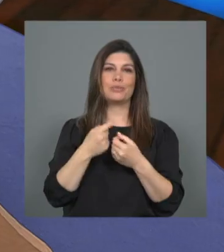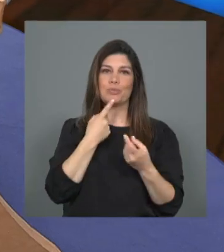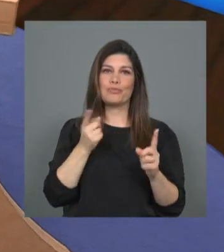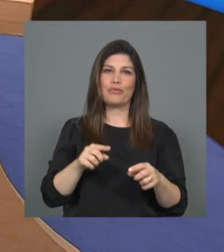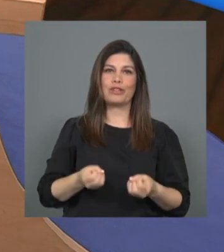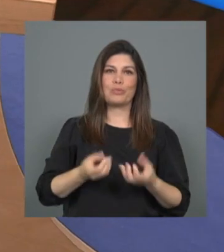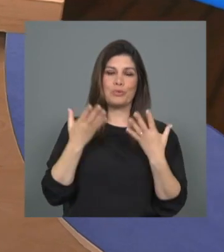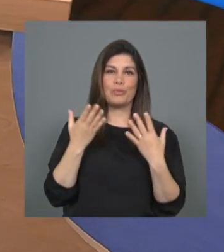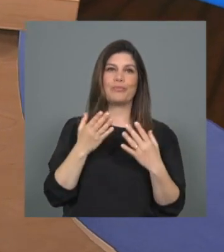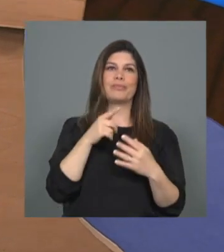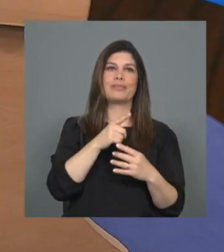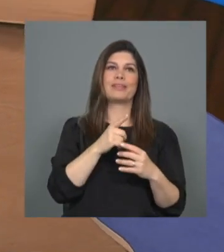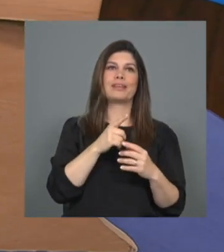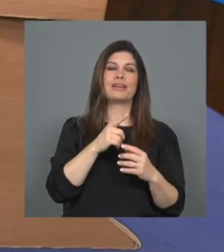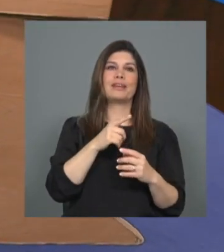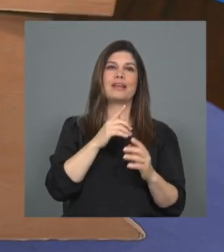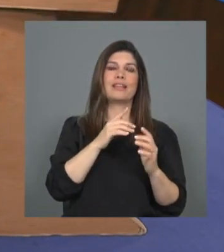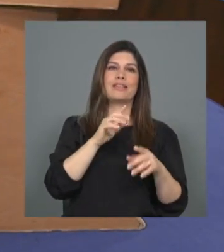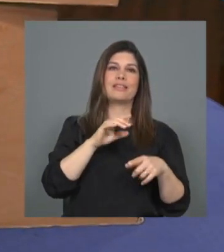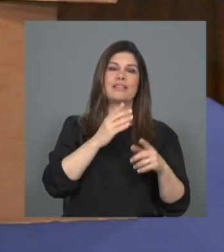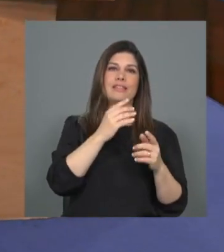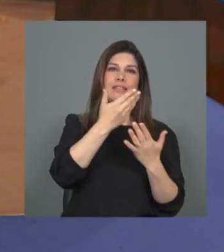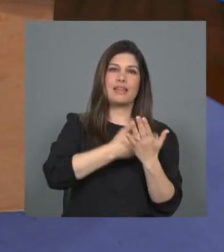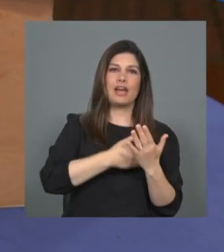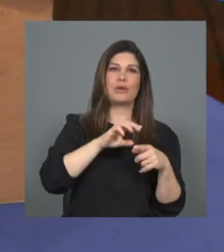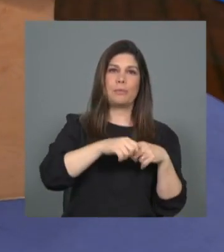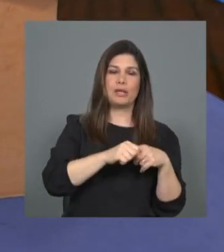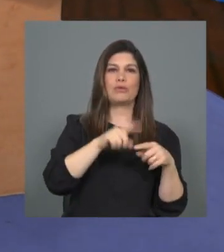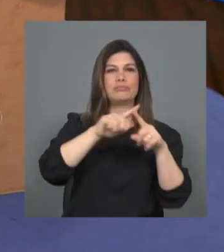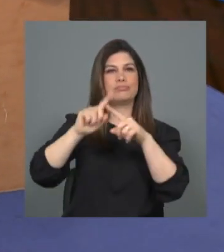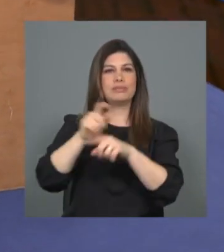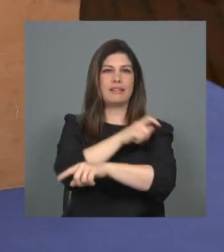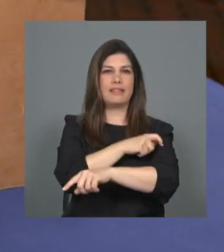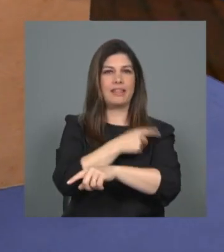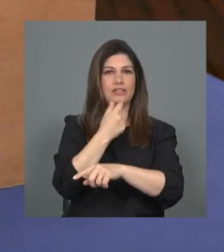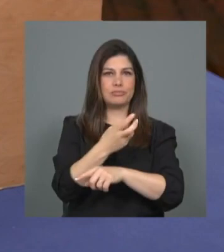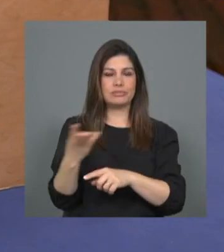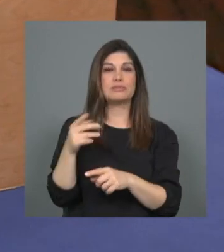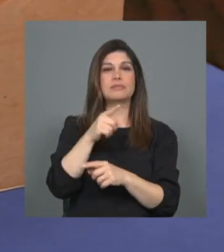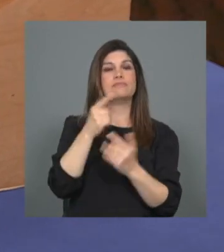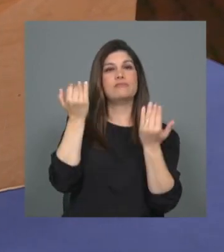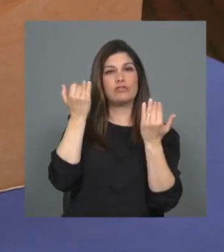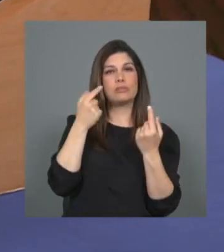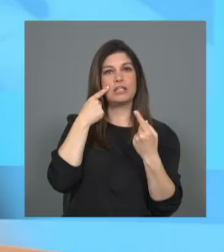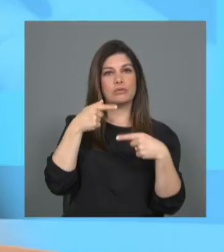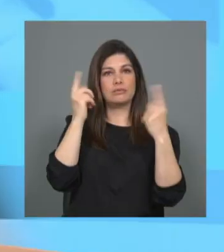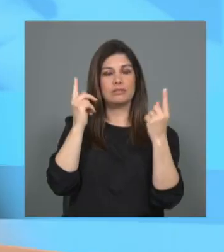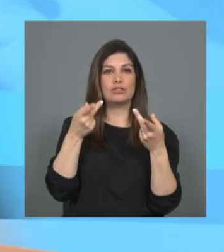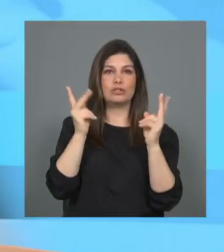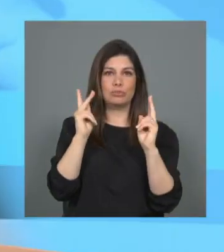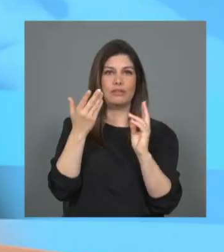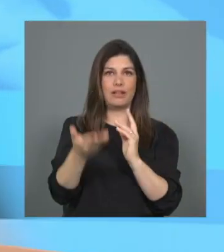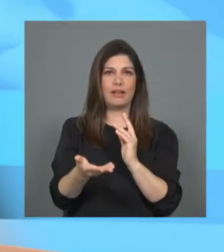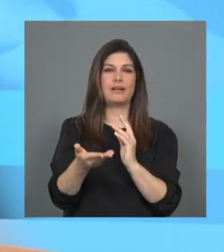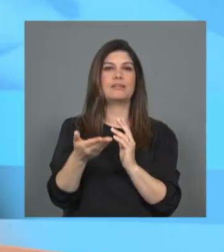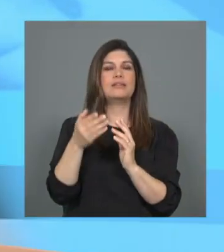a Agência Eclésia, a Família Cristã, a Diário do Minho e a Associação de Imprensa de Inspiração Cristã. Enfim, conteúdos que estão disponíveis para revisitar o que foi apresentado em